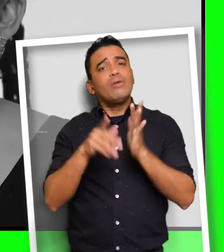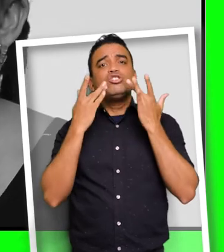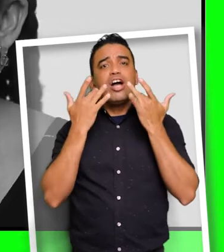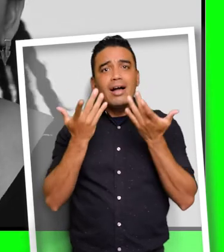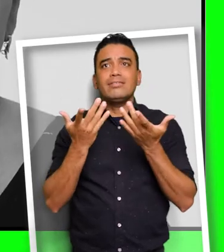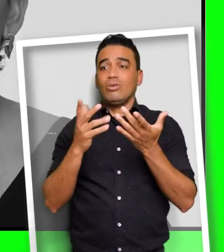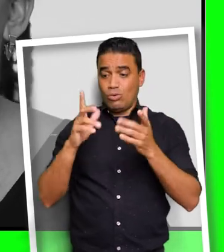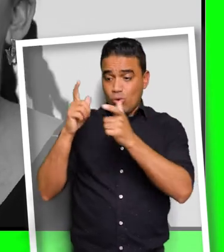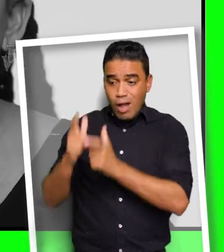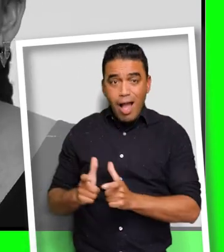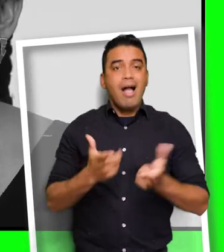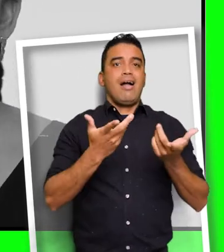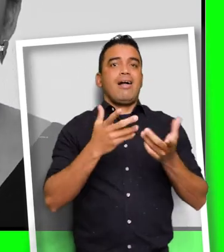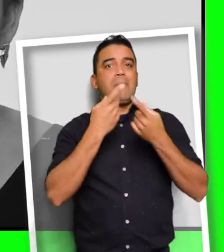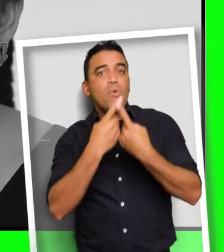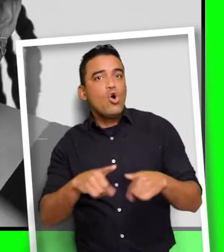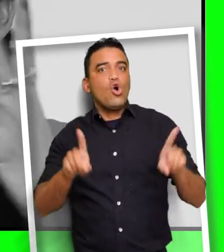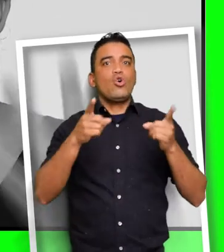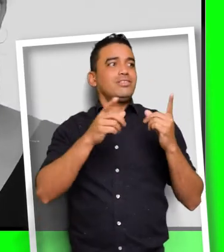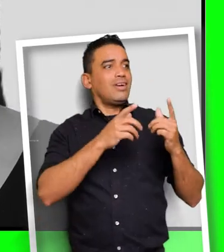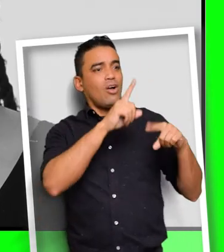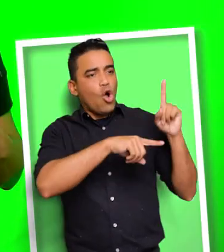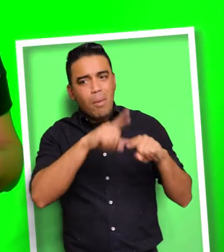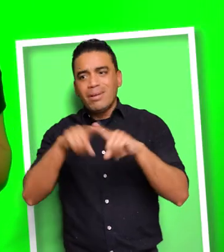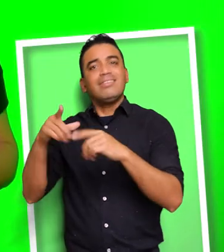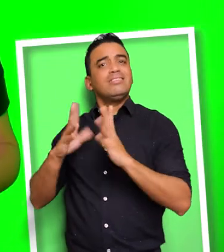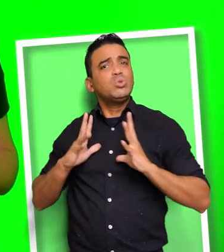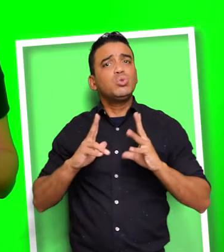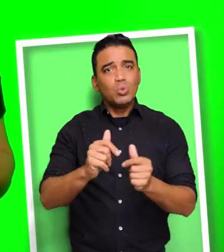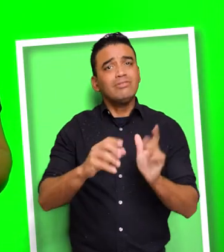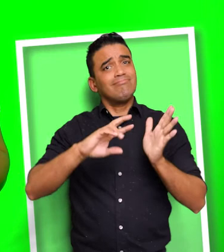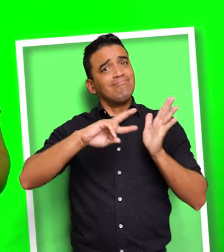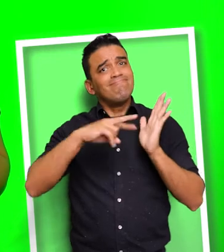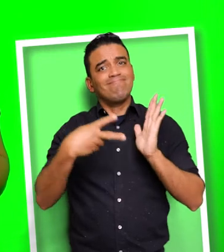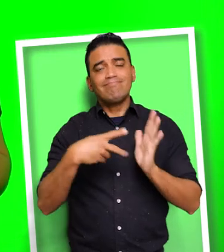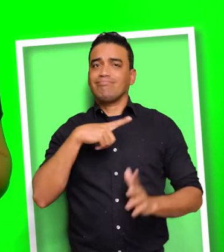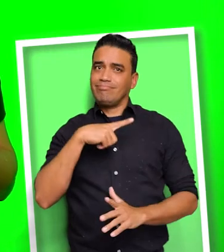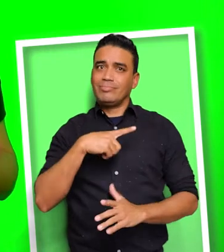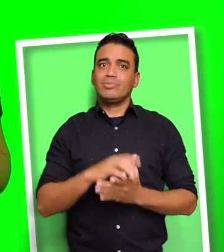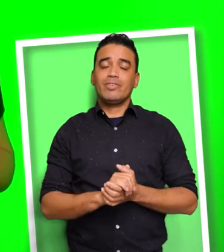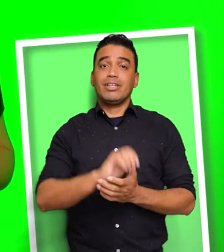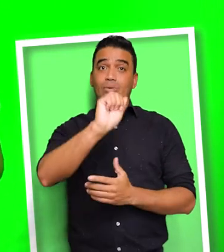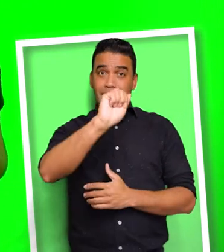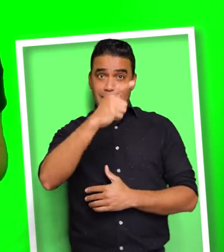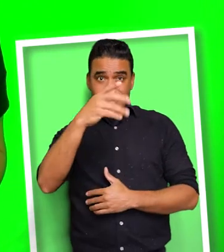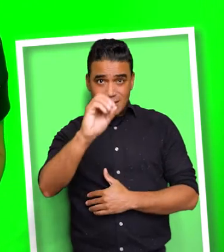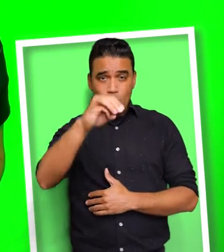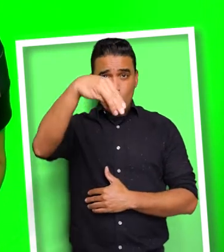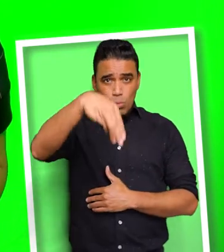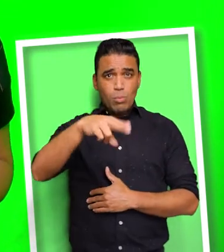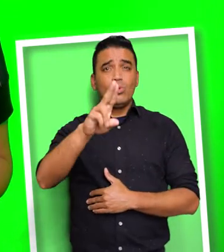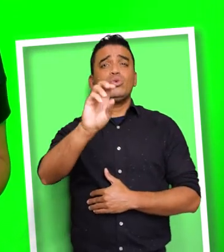música naquele cenário, naquele lugar, faz sentido. Então, a ação musical dramatúrgica